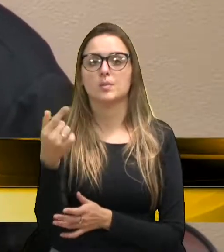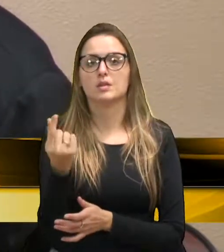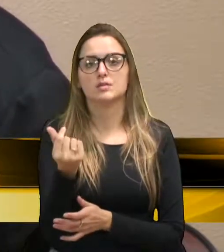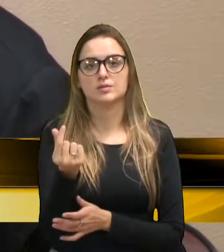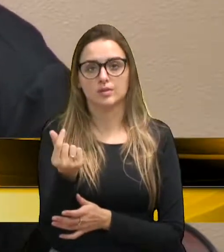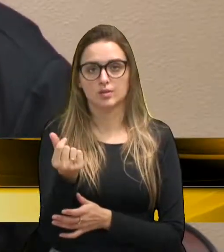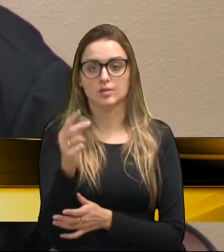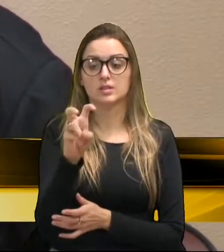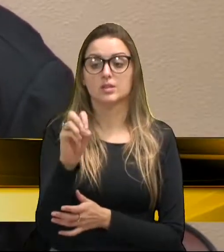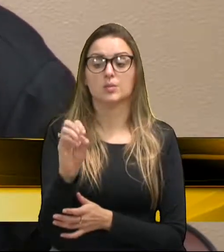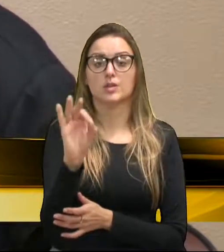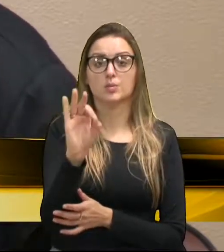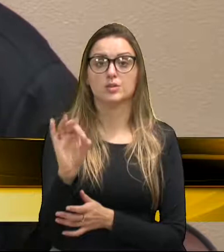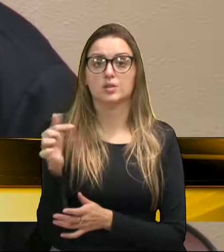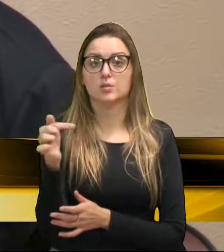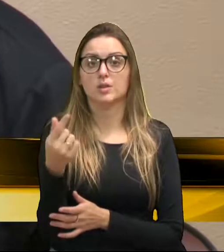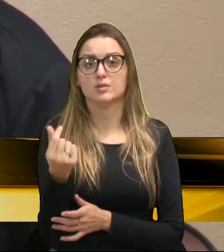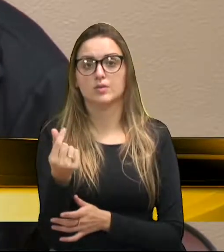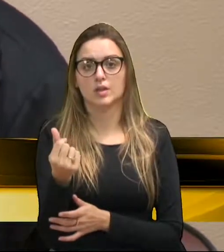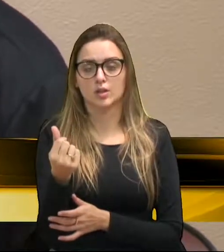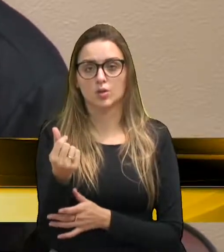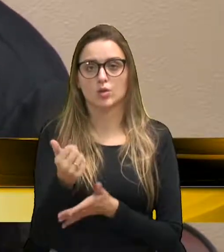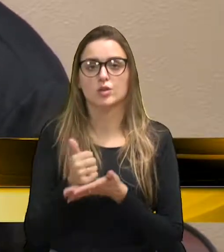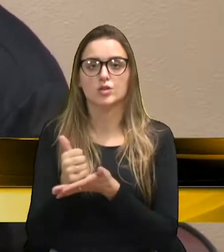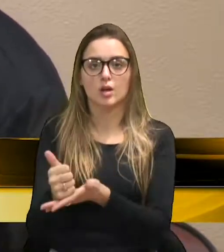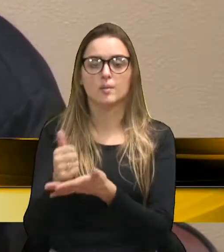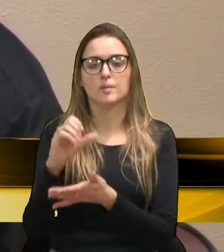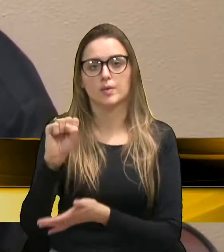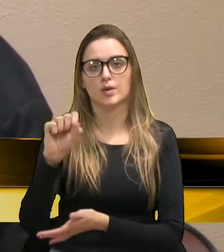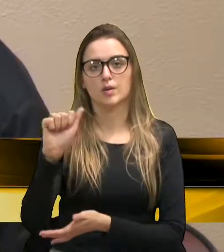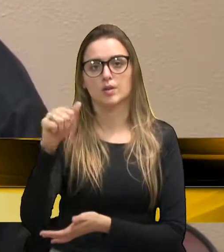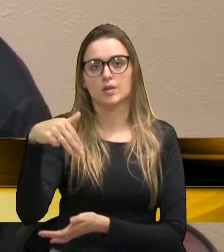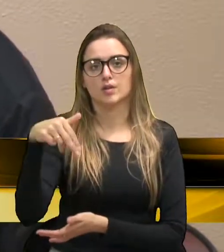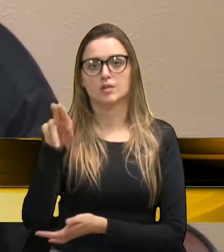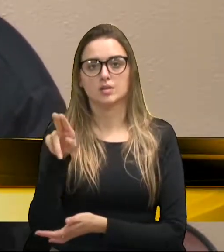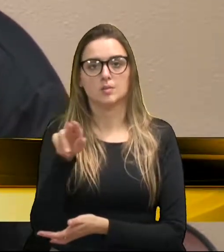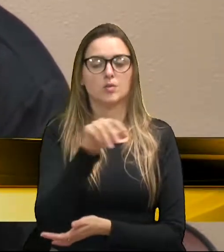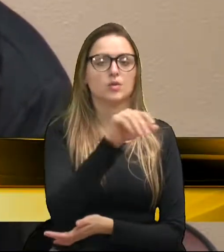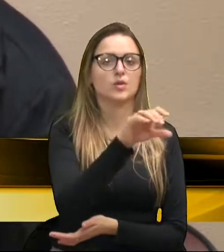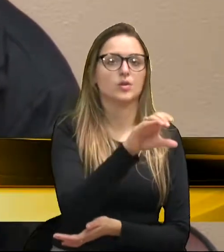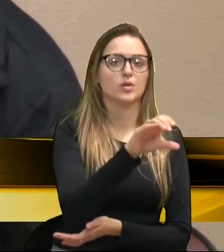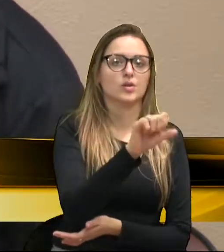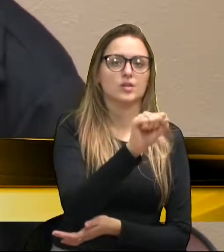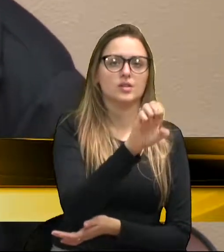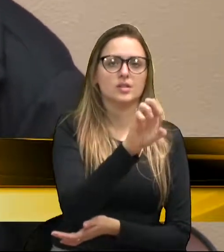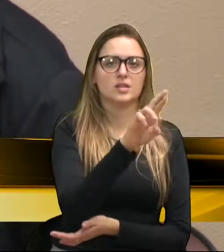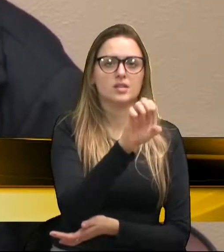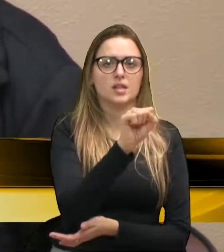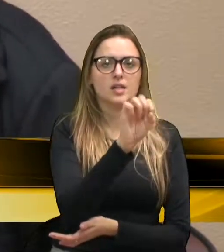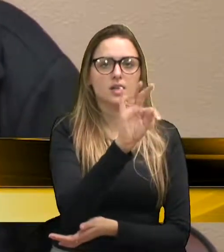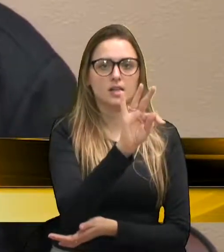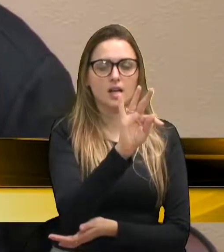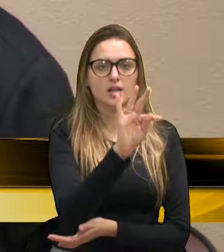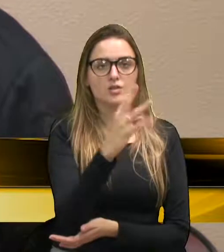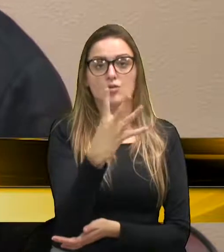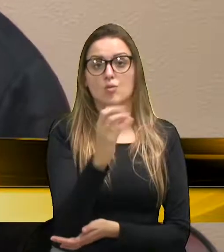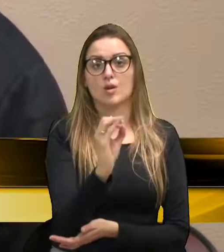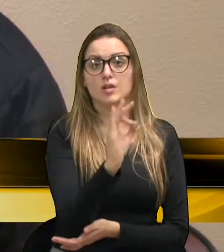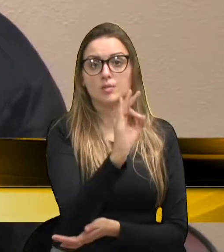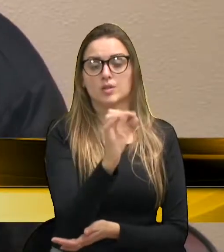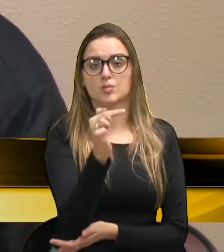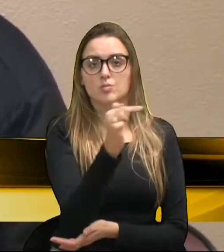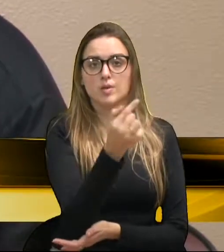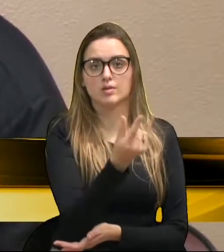senhor presidente. 50% a menos no SAMU. O Sereste, em torno de 40% a menos de verba.